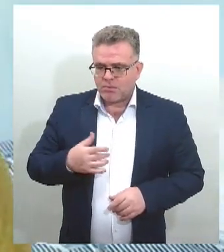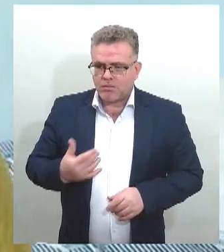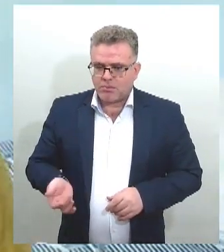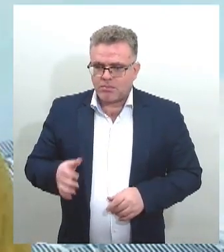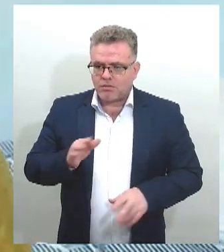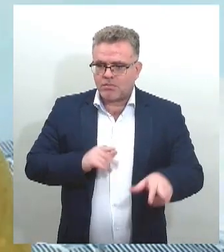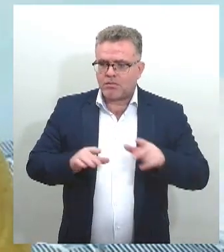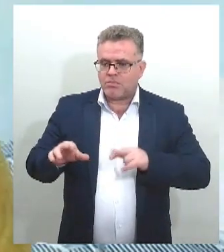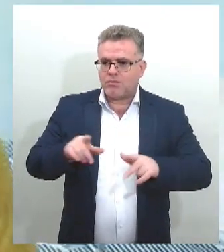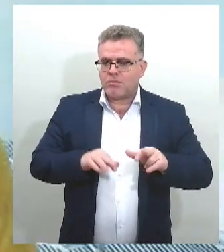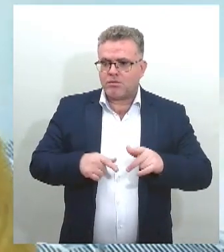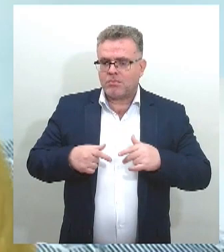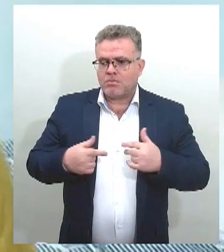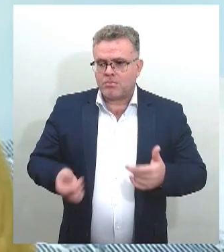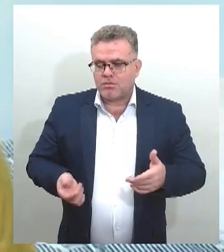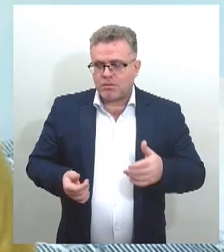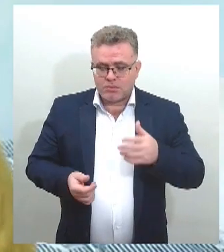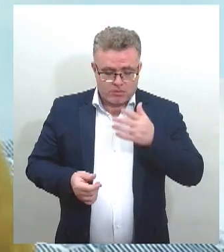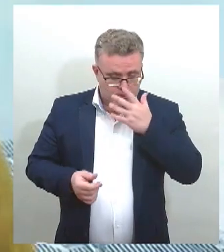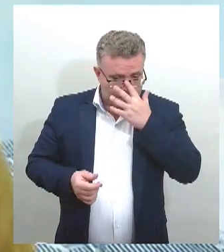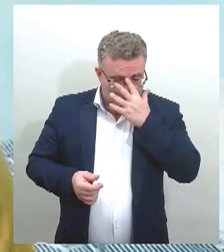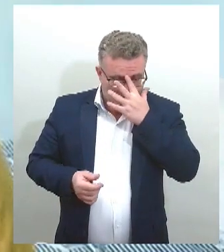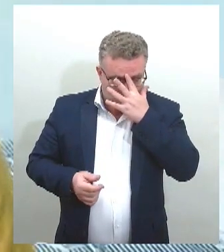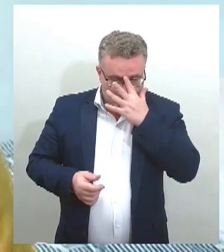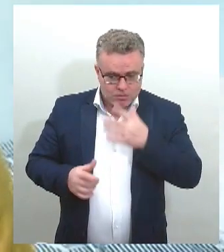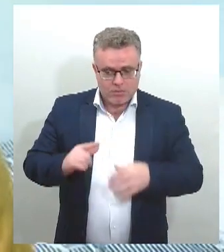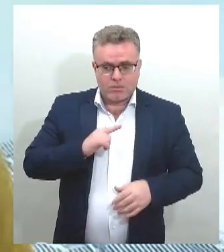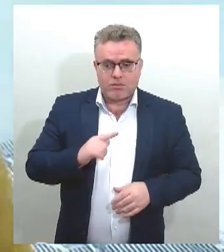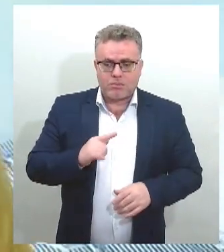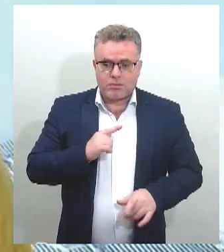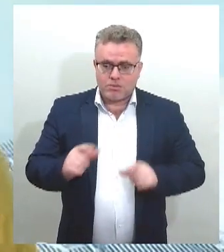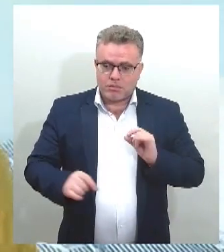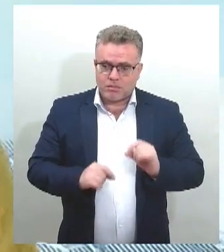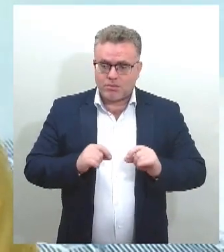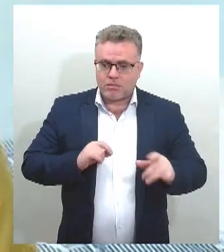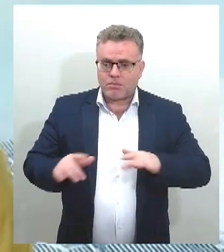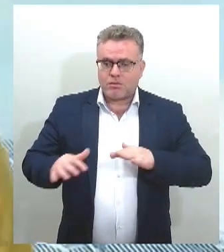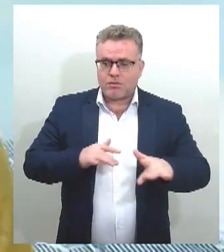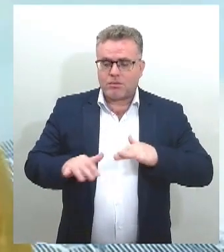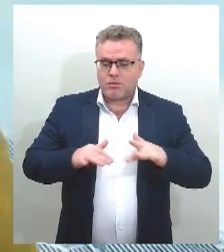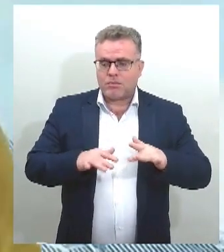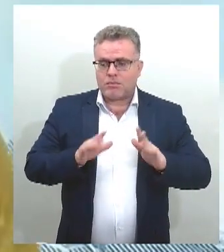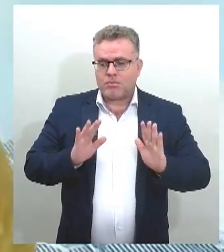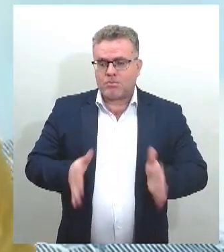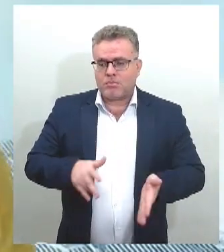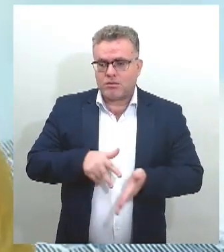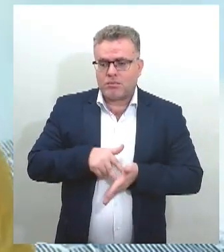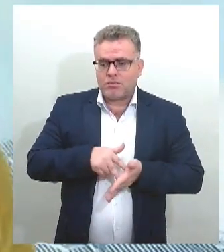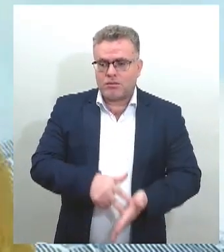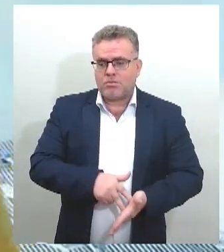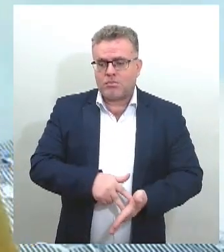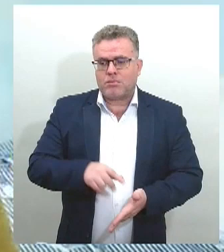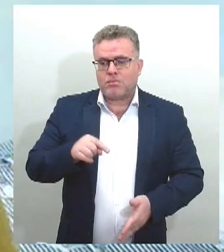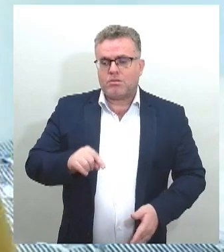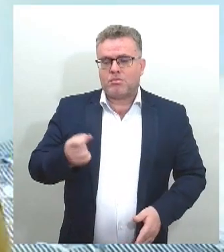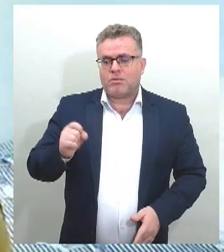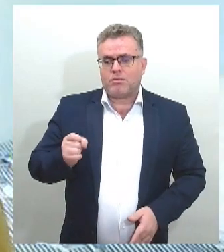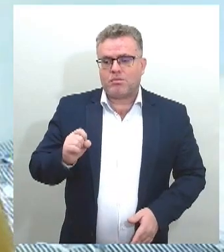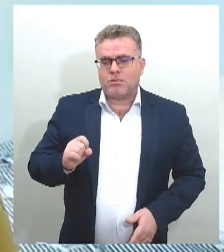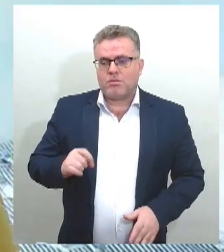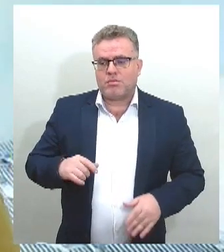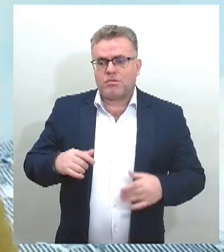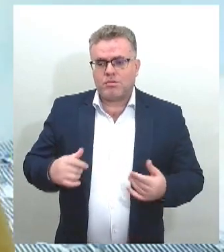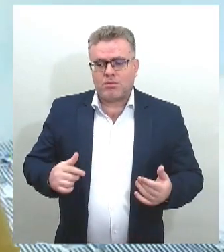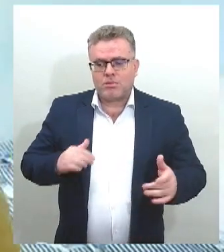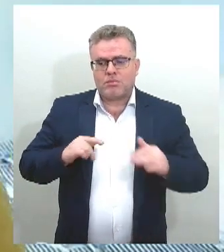que haviam um movimento republicano já consolidado, Sergipe, apesar de ter esse movimento, teve que